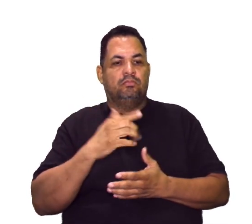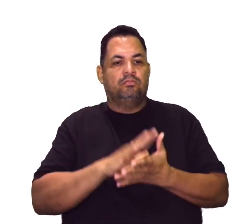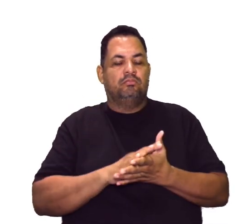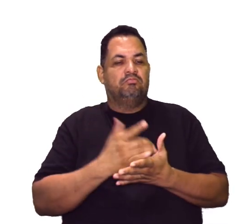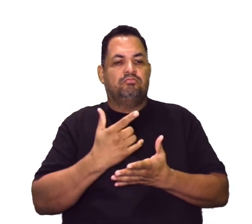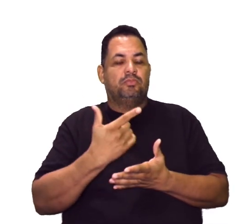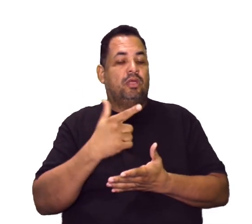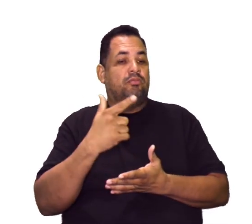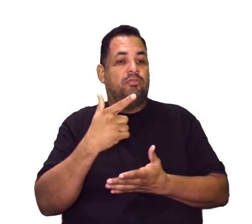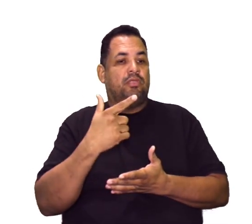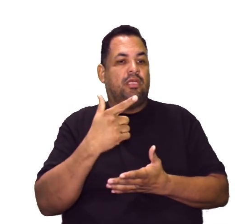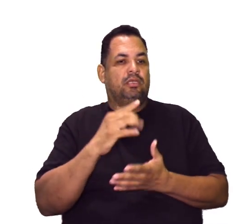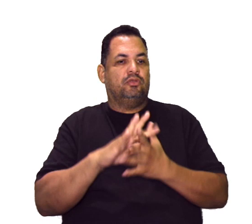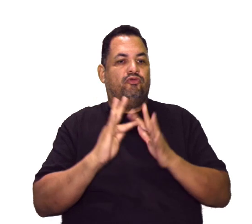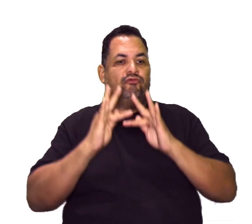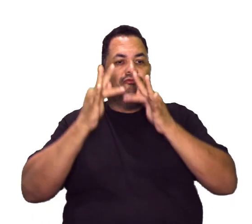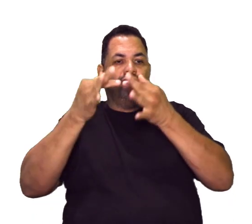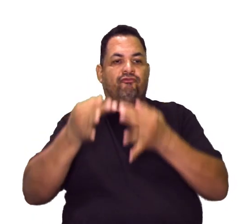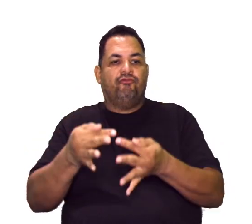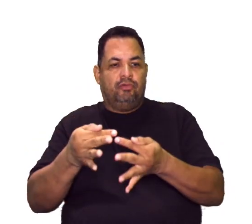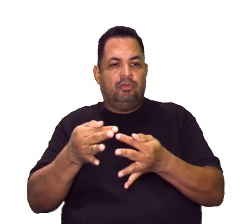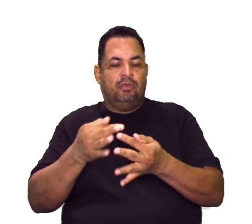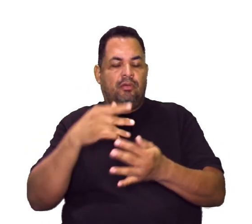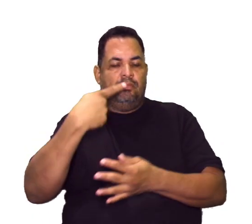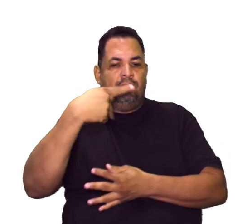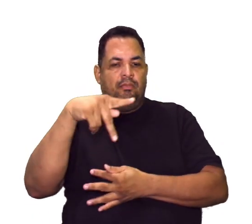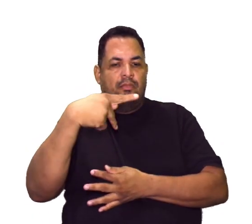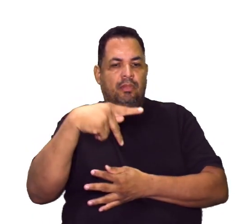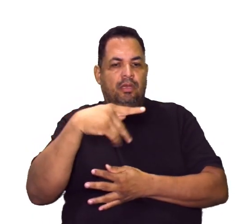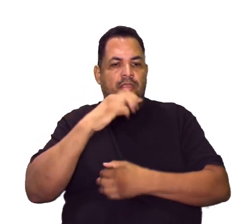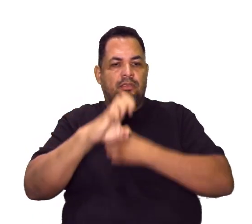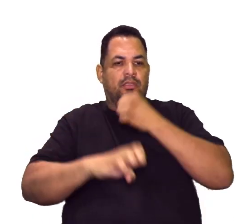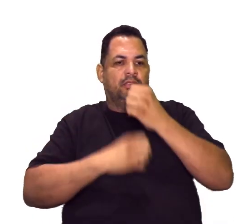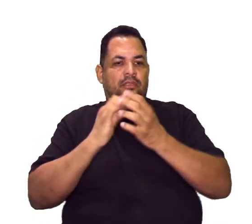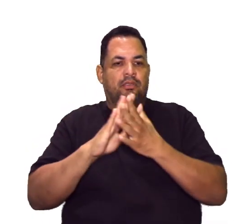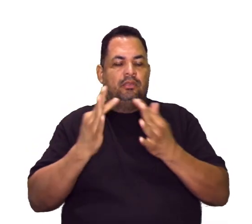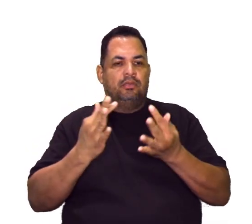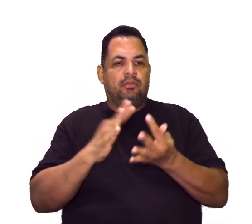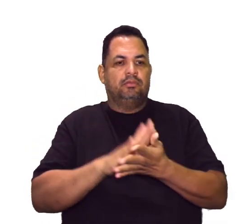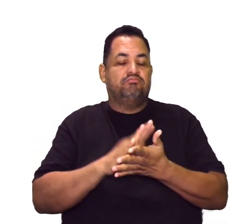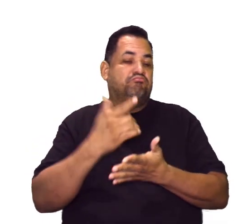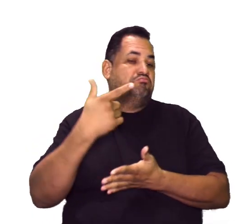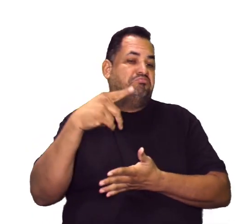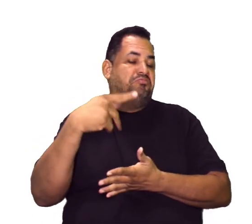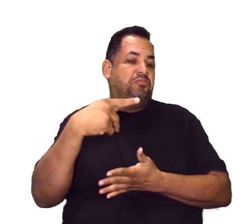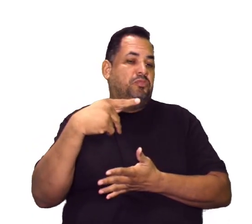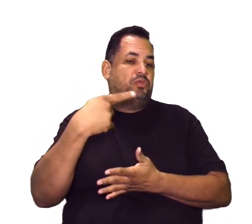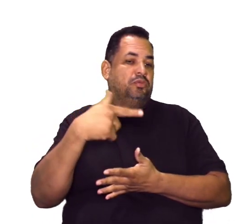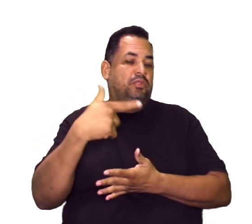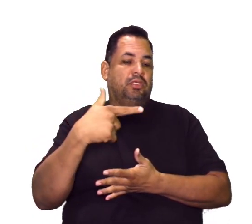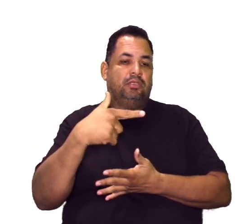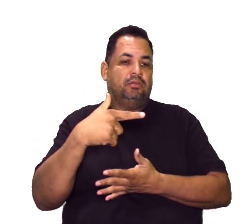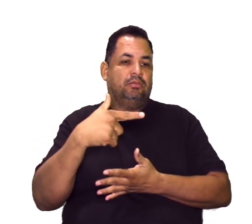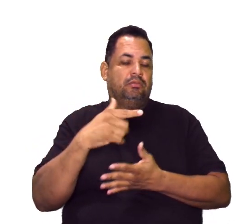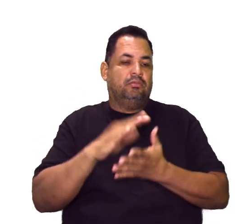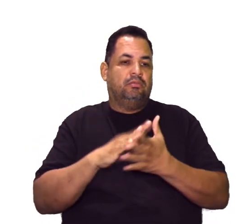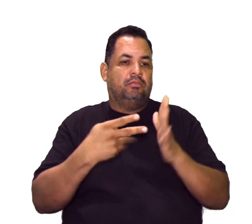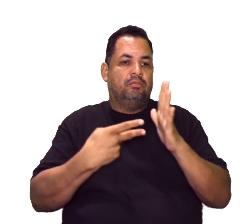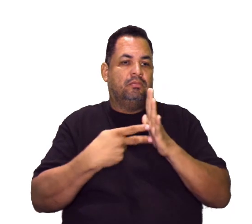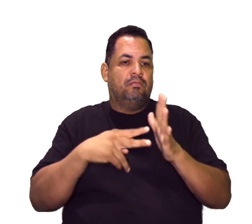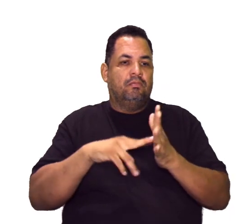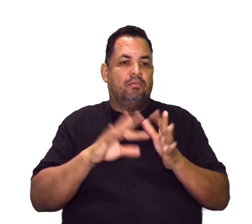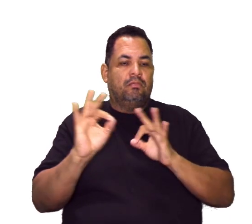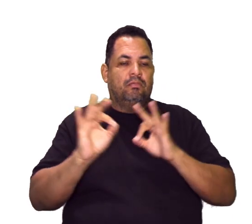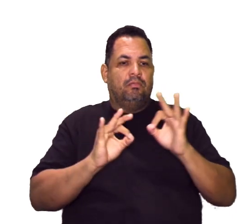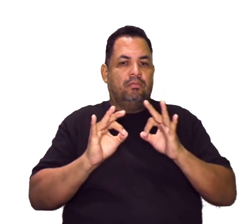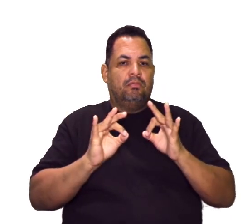sobra par de elétron disponível no elemento central. Se não sobra par de elétron, significa